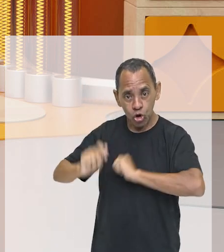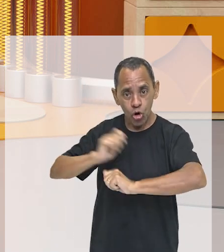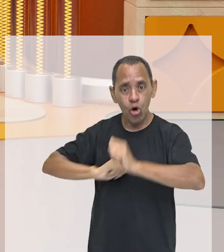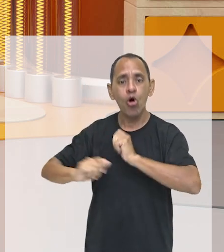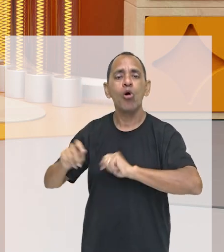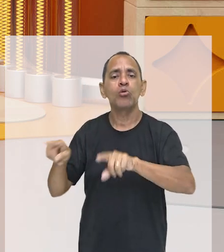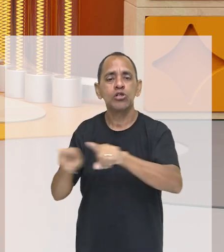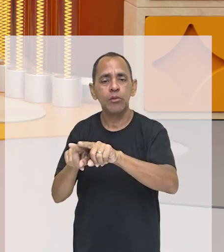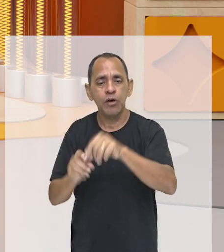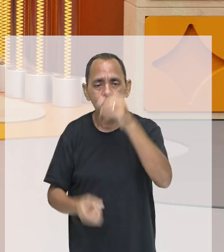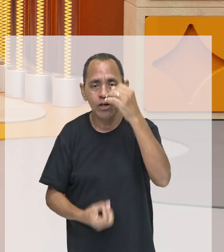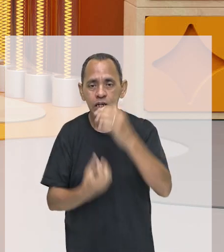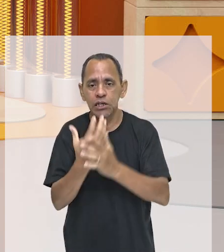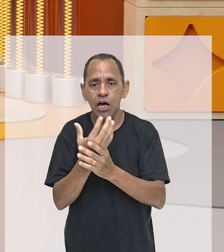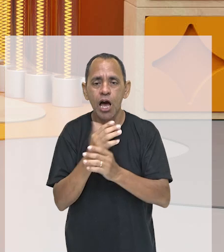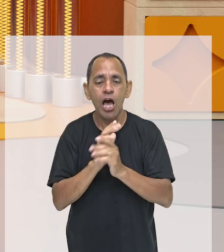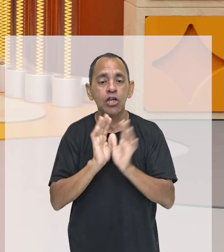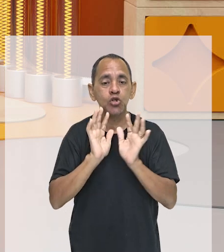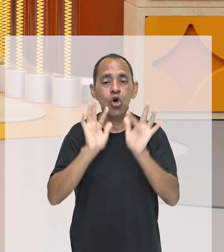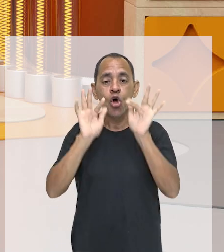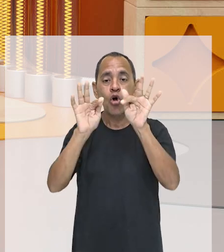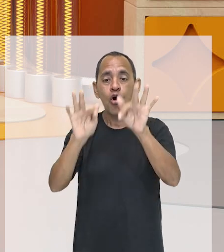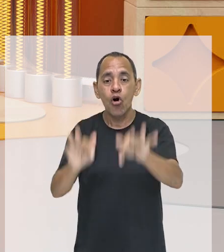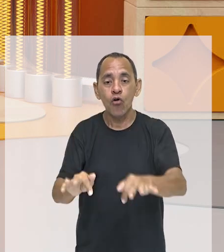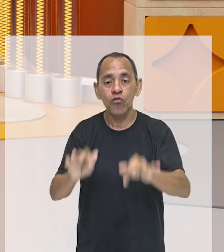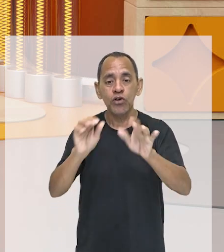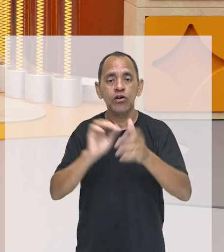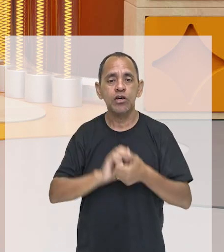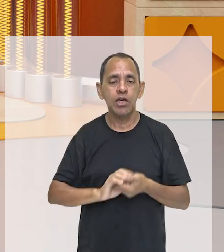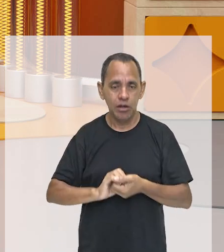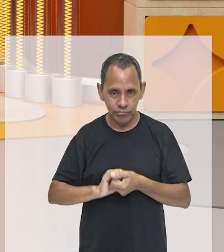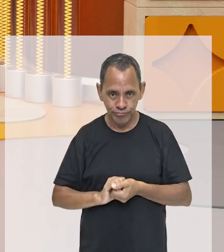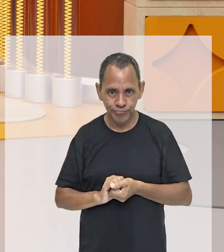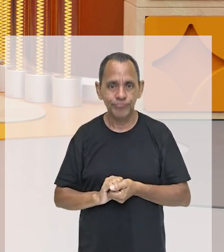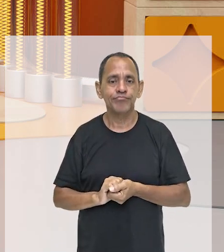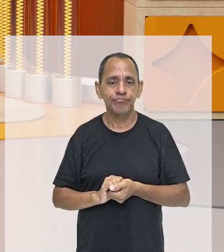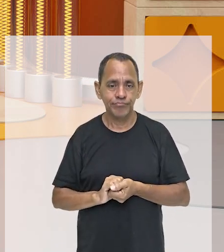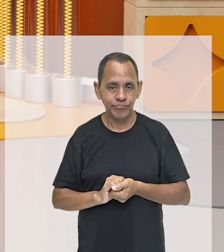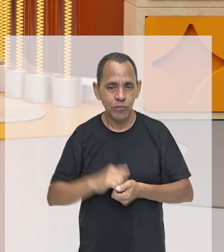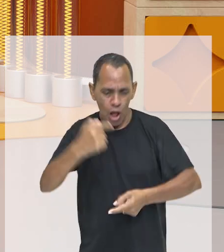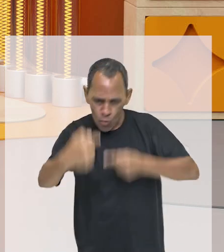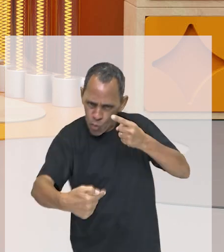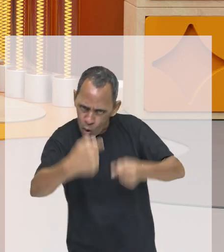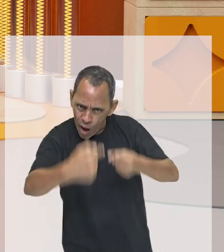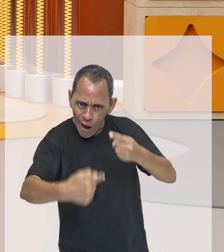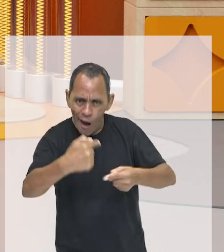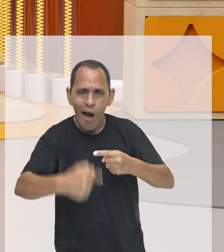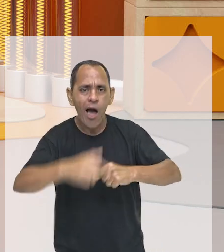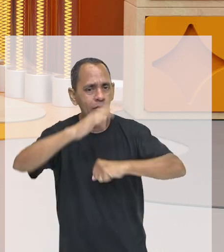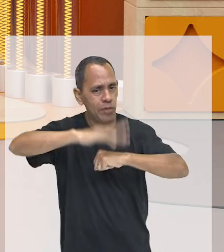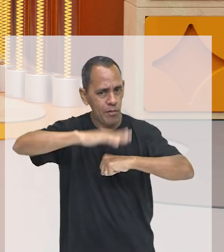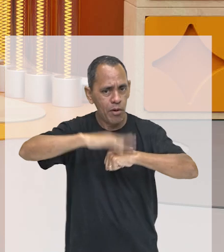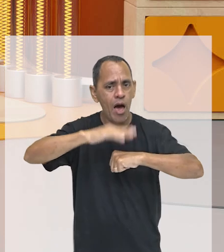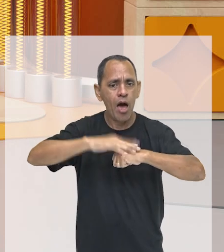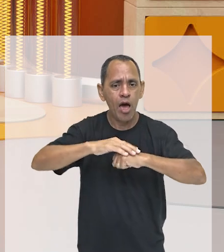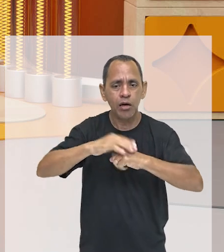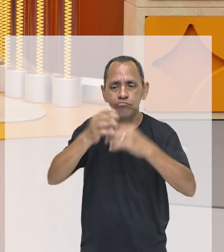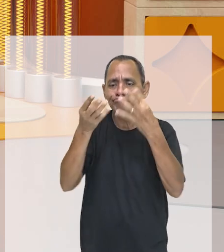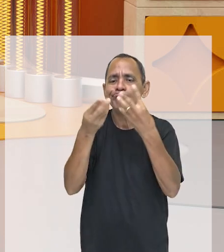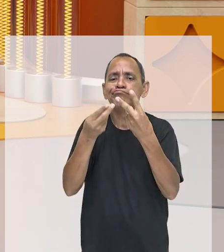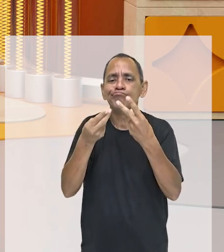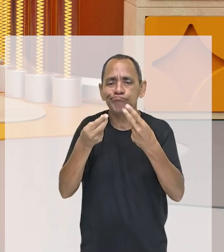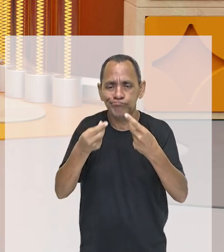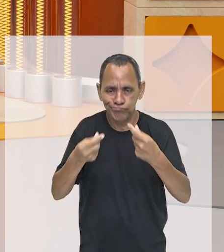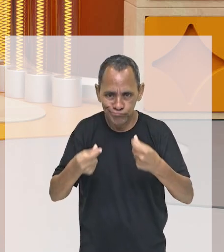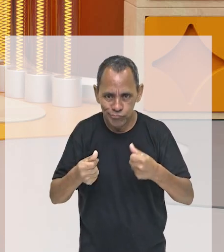ali com o fim da Guerra Fria, né, quando se teve também a dissolução ali da União Soviética, que acabou surgindo